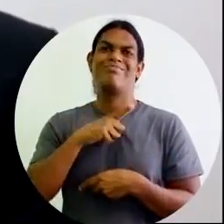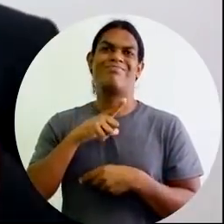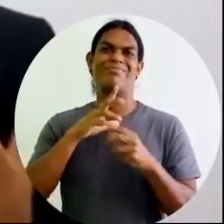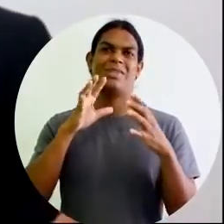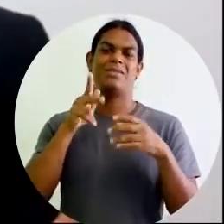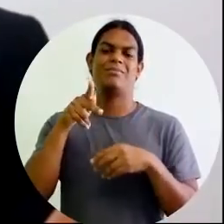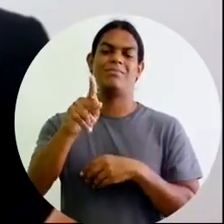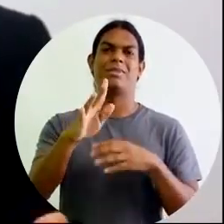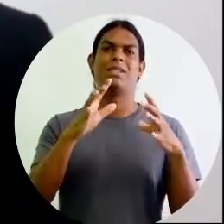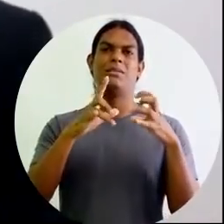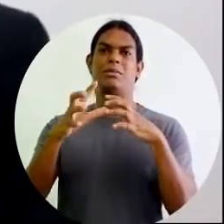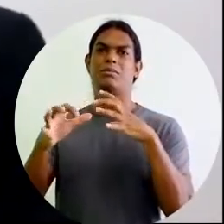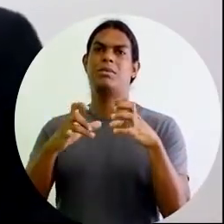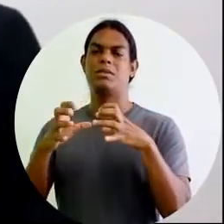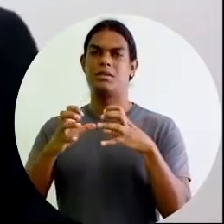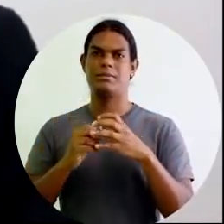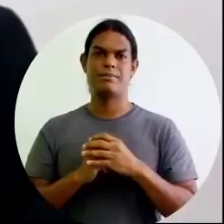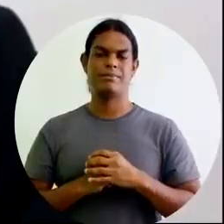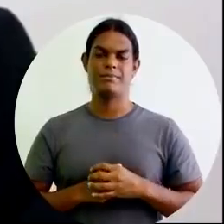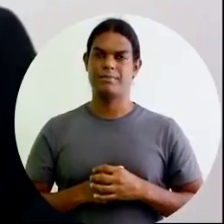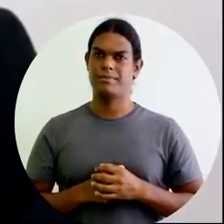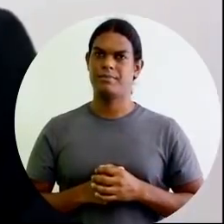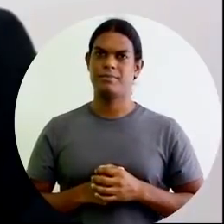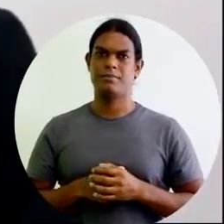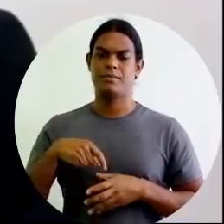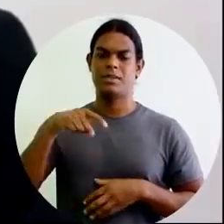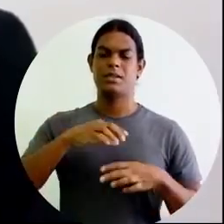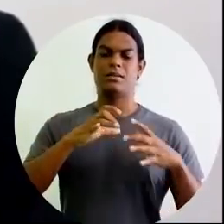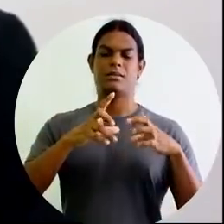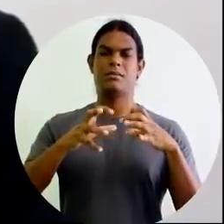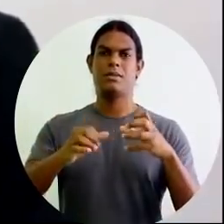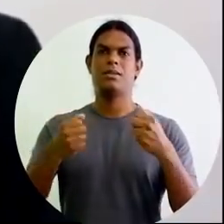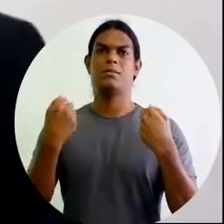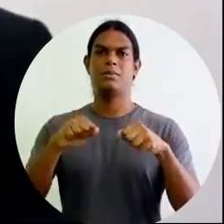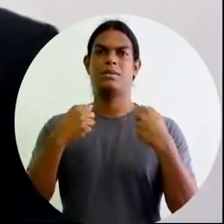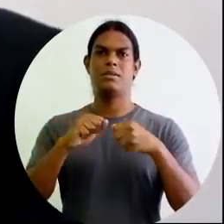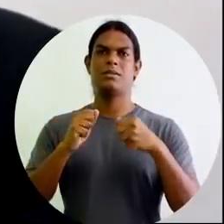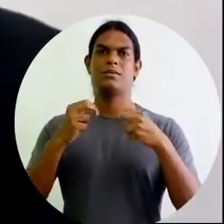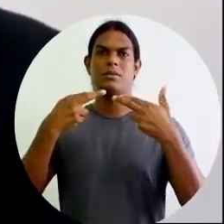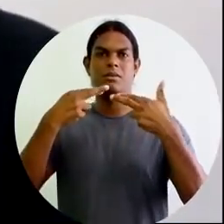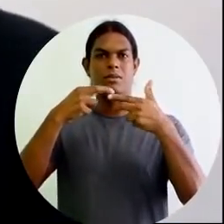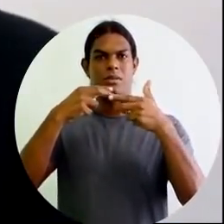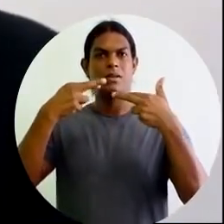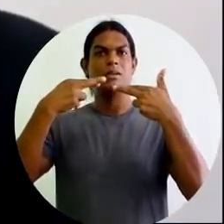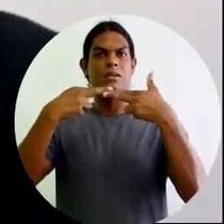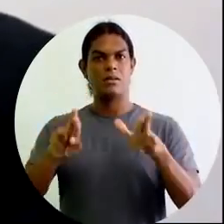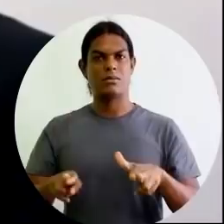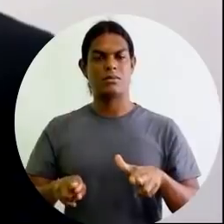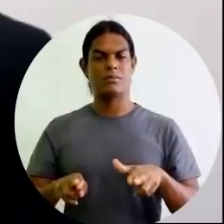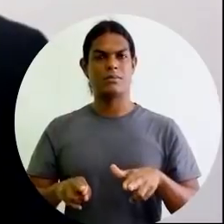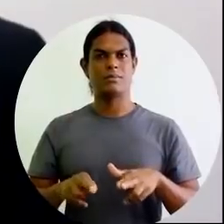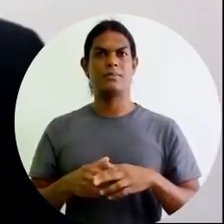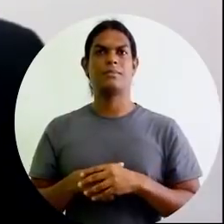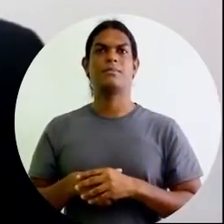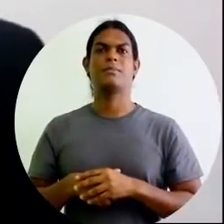acima de tudo, o resultado, que é o esperado pelas organizações. Terceiro